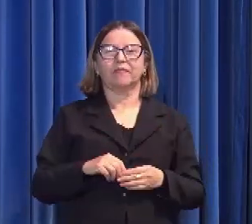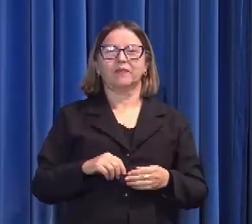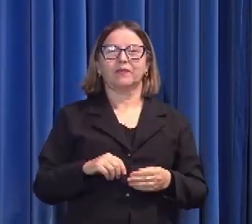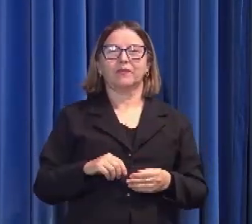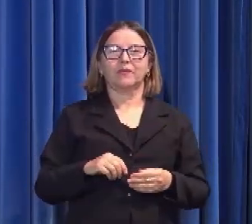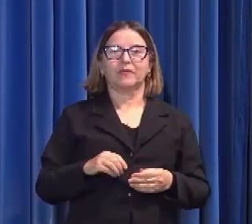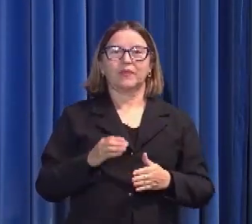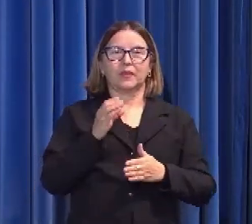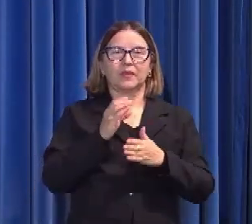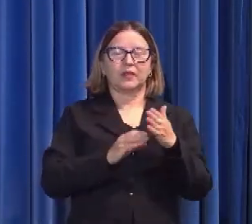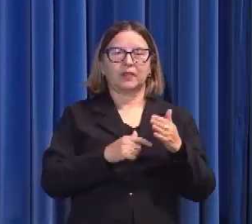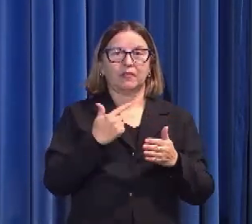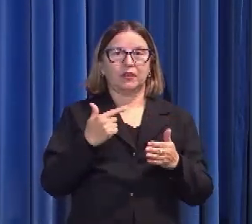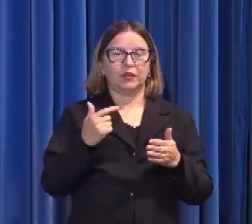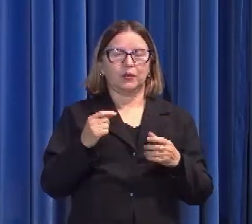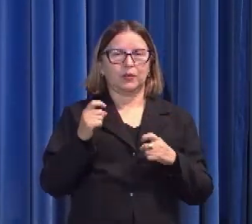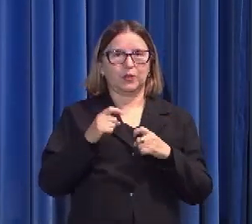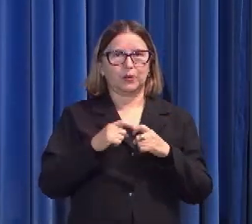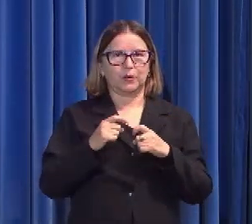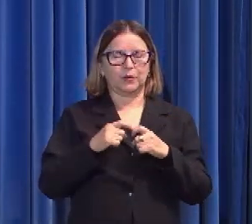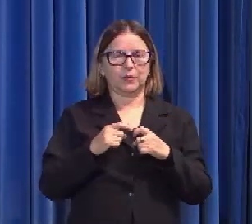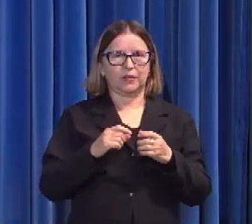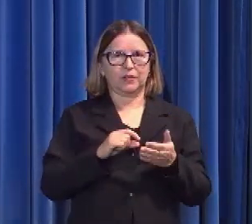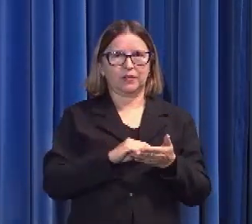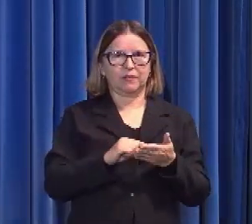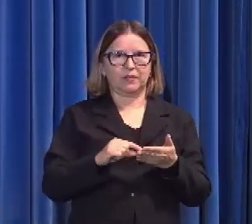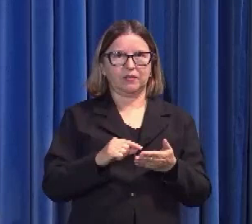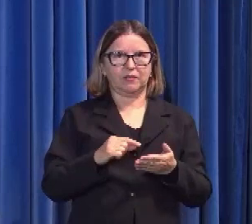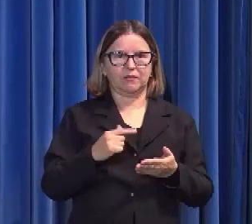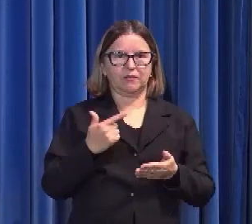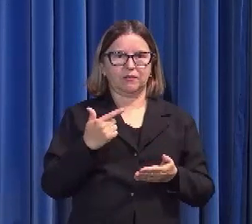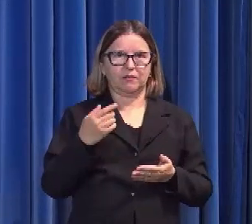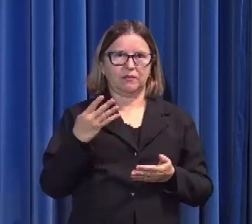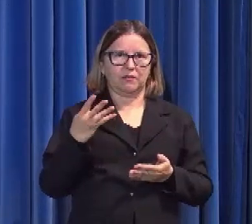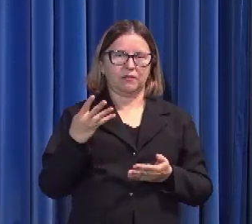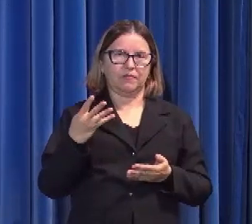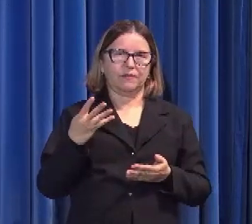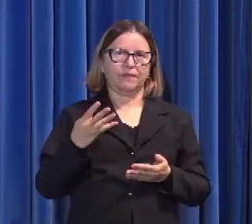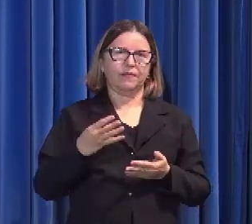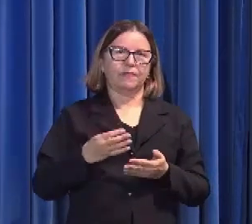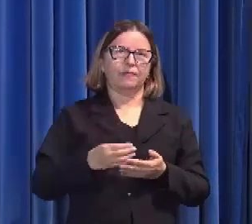Capítulo 22 de Lucas O Verso 24